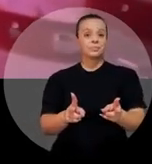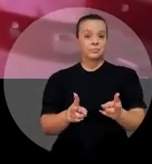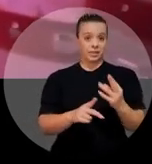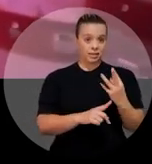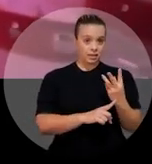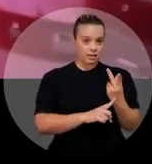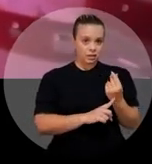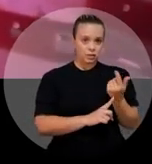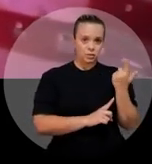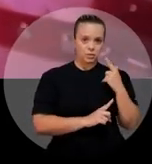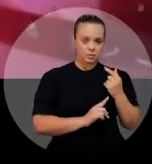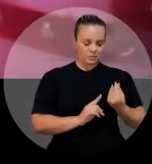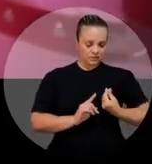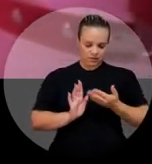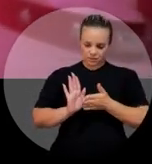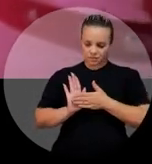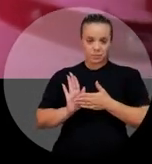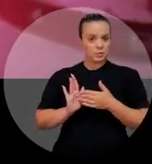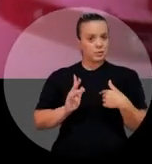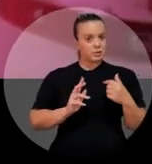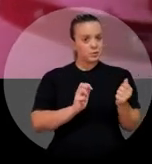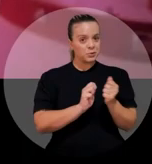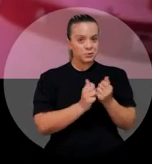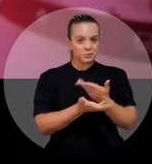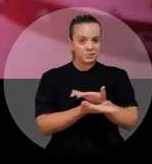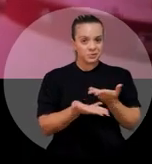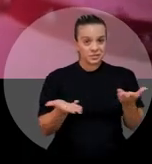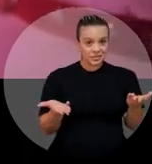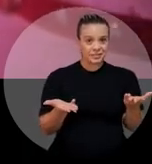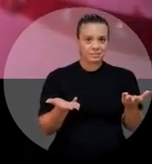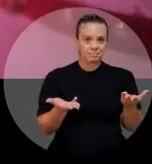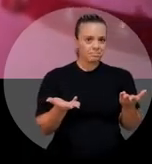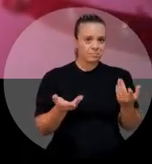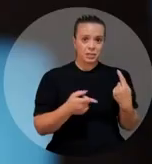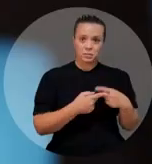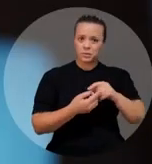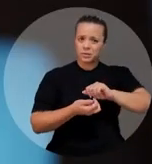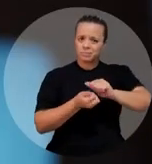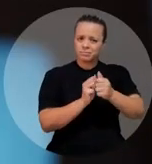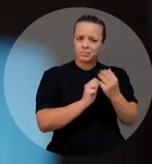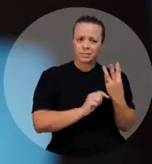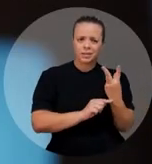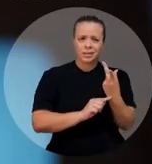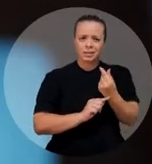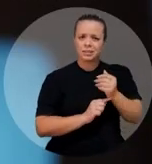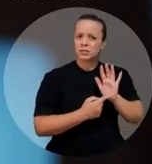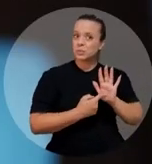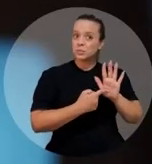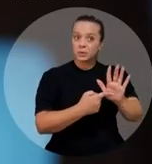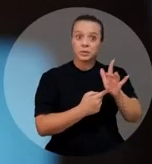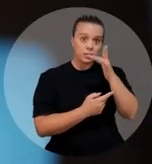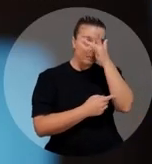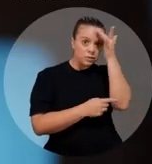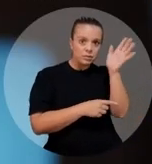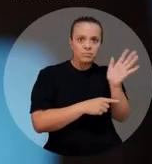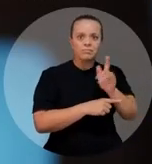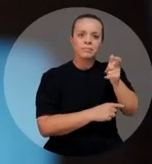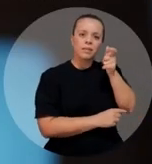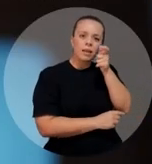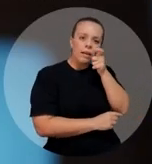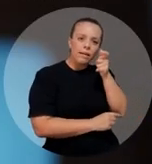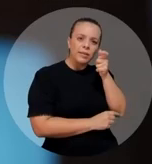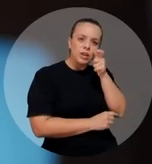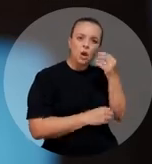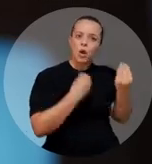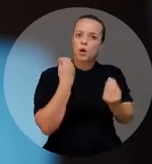arte que me deu um propósito para estar aqui junto com vocês. O que ela representa e as pessoas que assistem ela e como